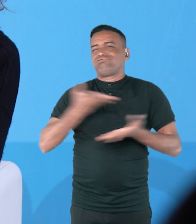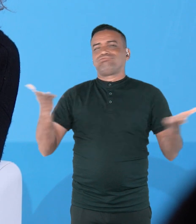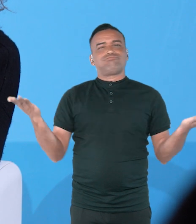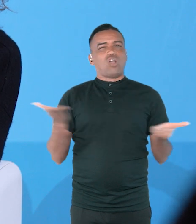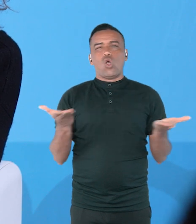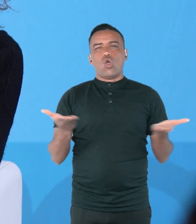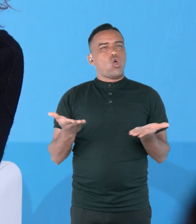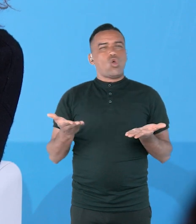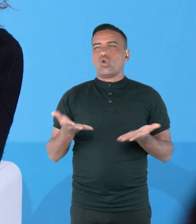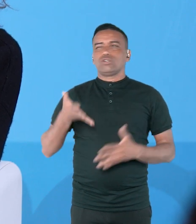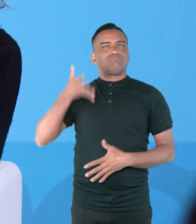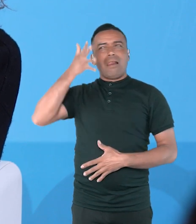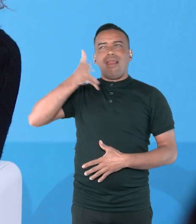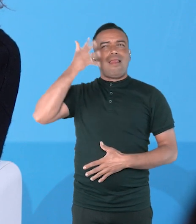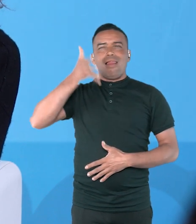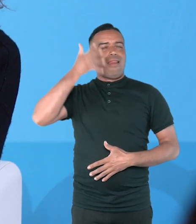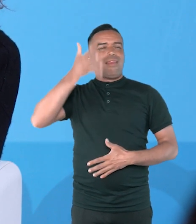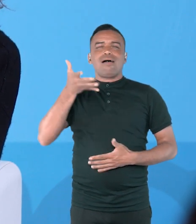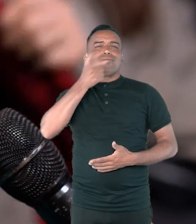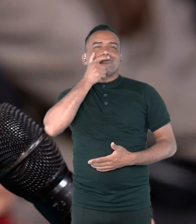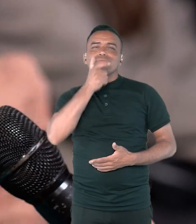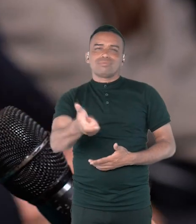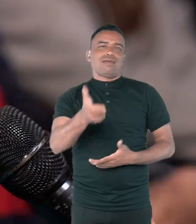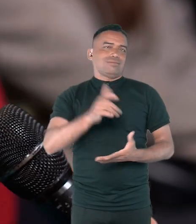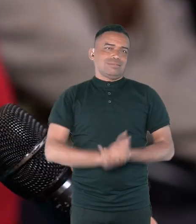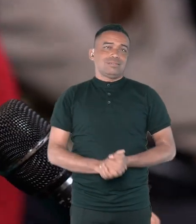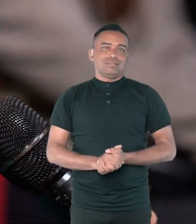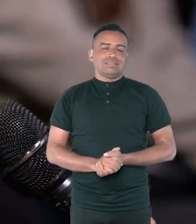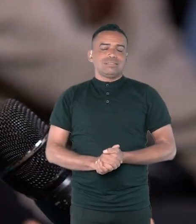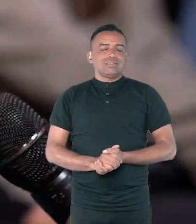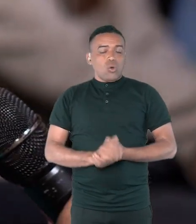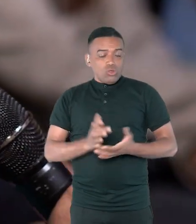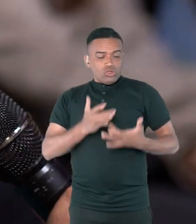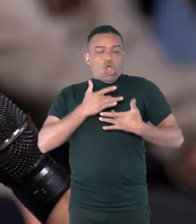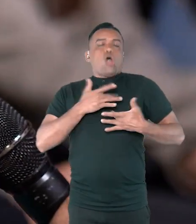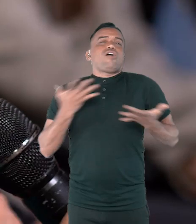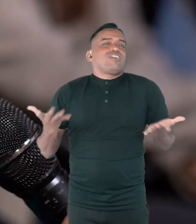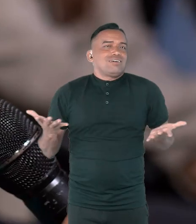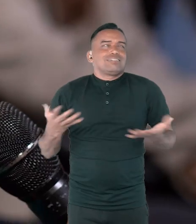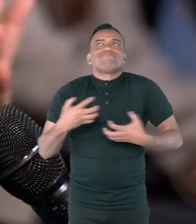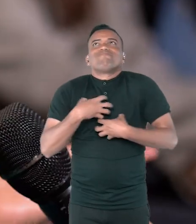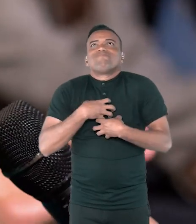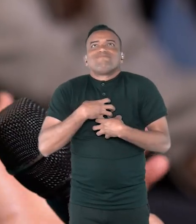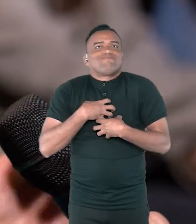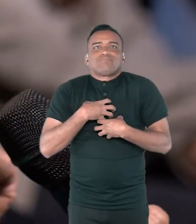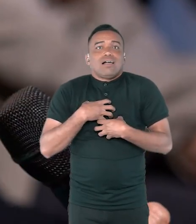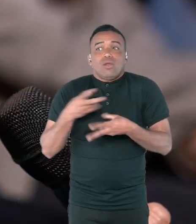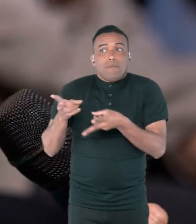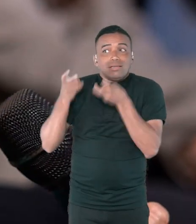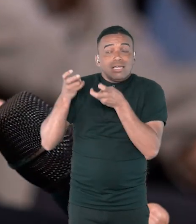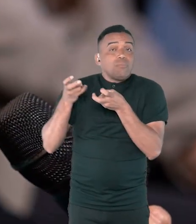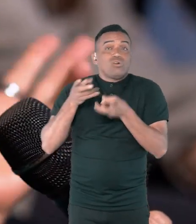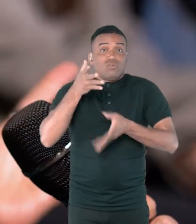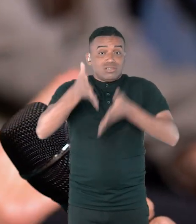hoje falas tão interessantes e que toca muito, e eu percebo,